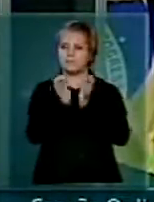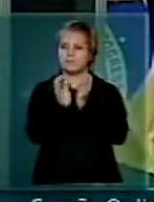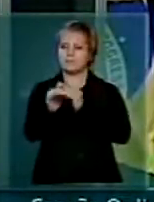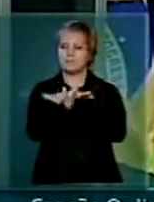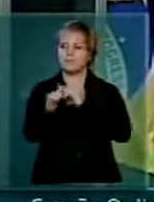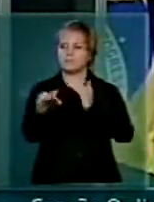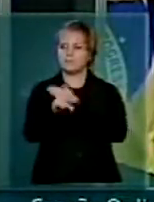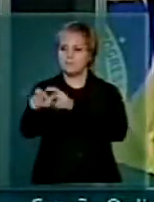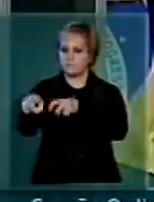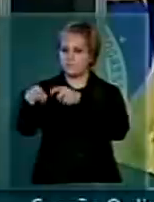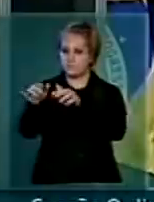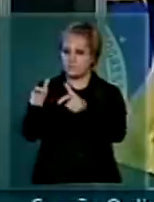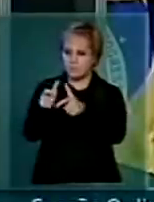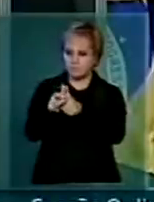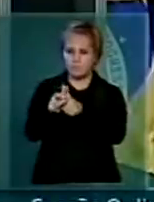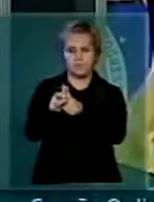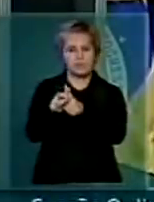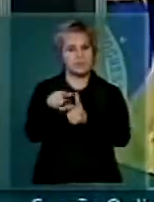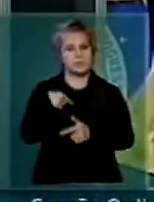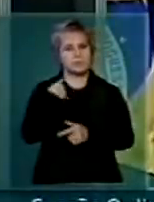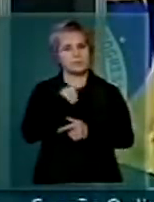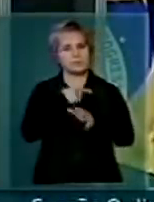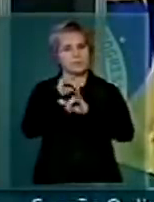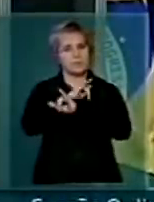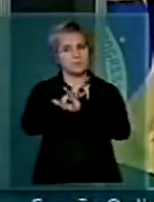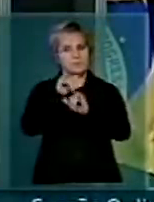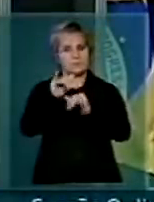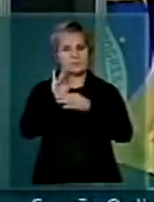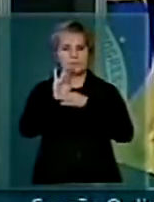Pequenos Agricultores, nós apresentamos